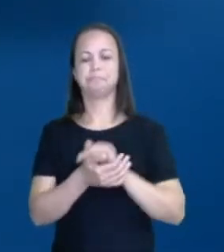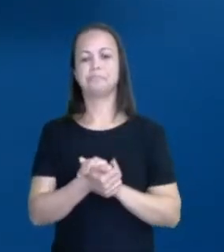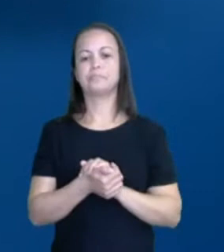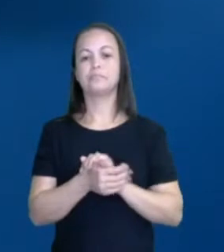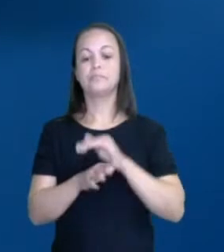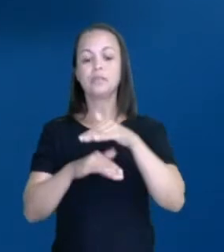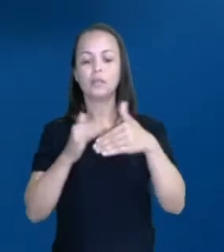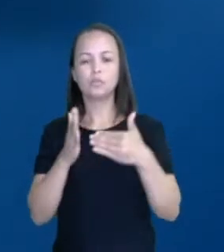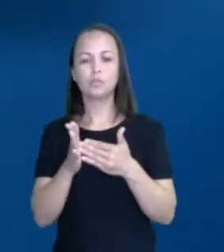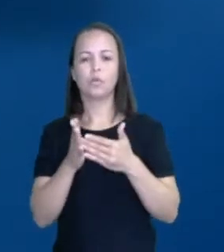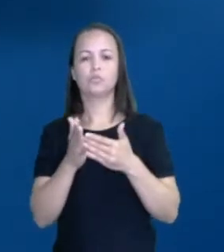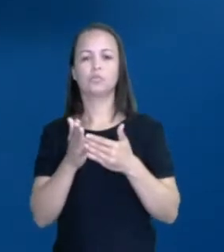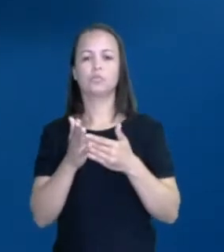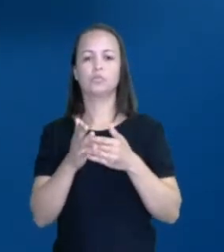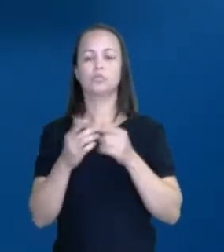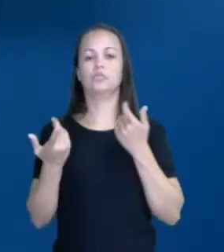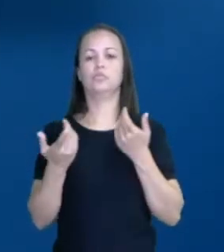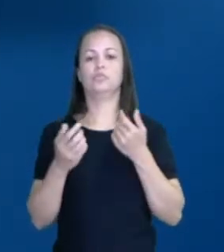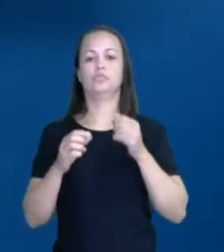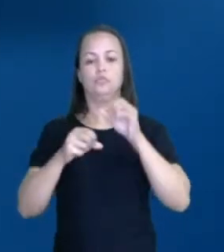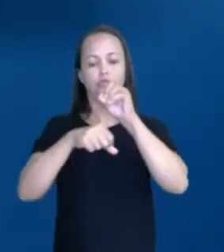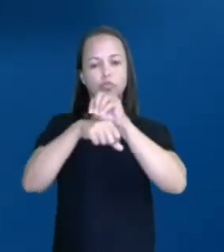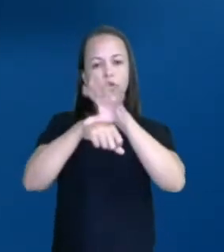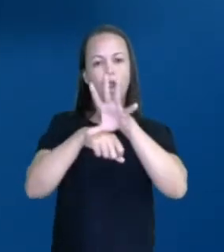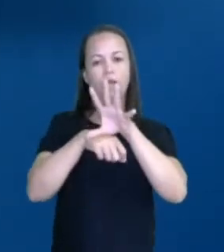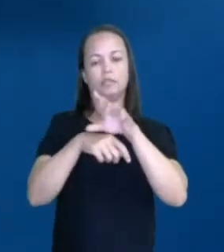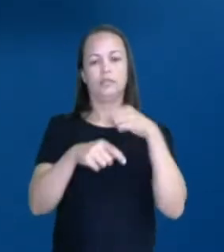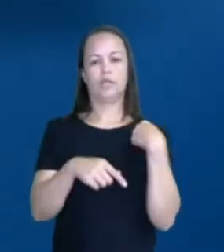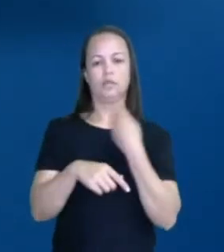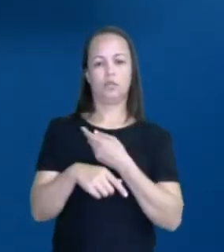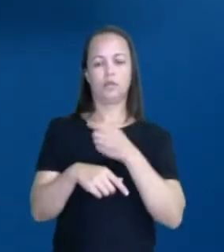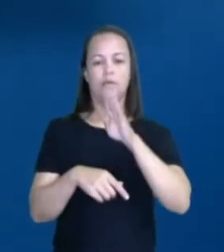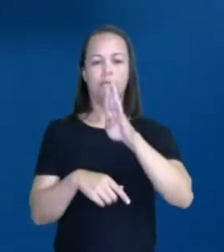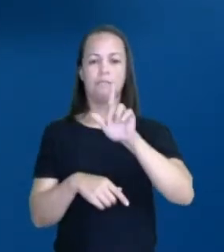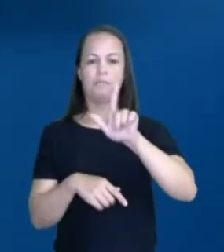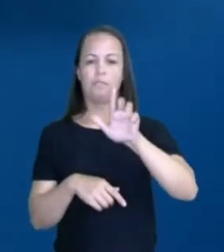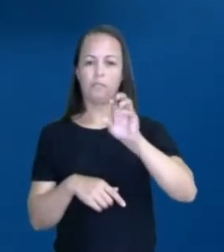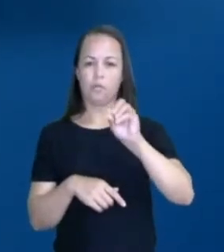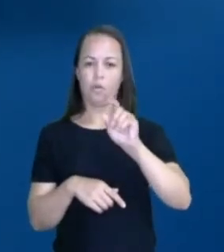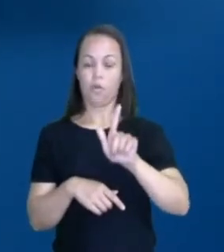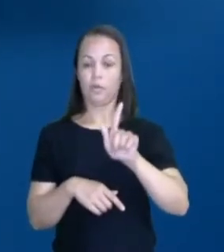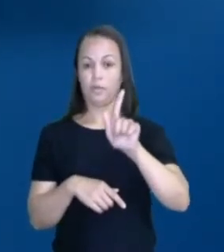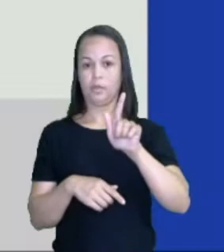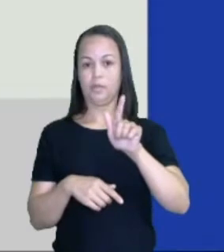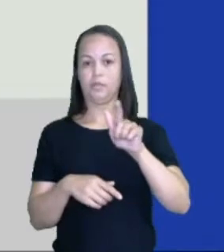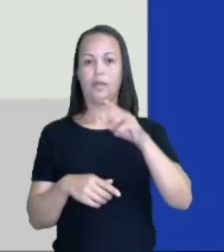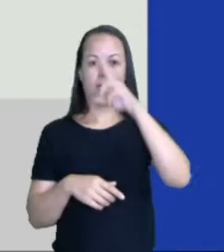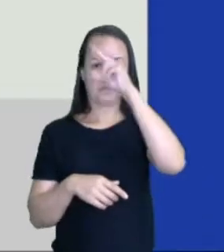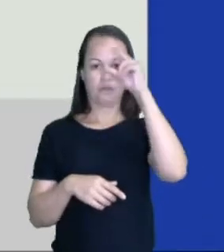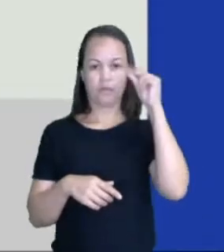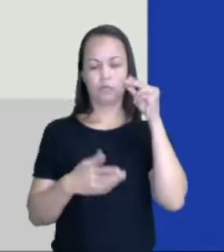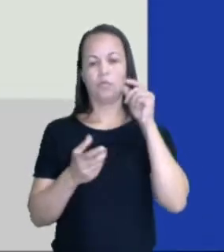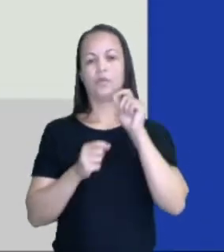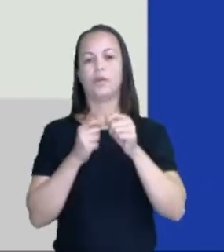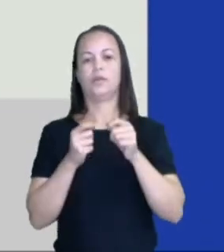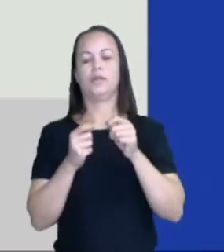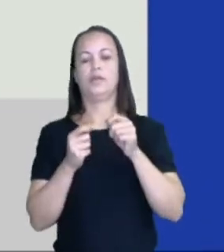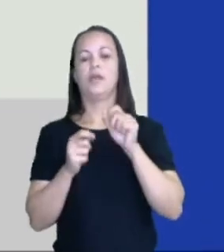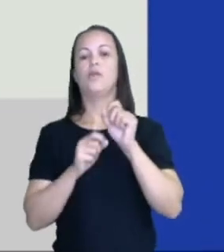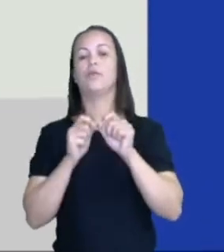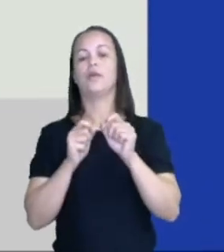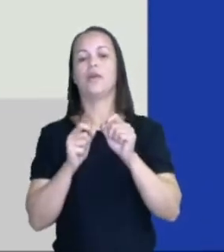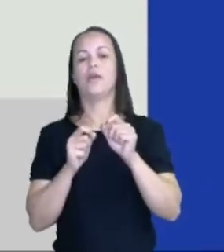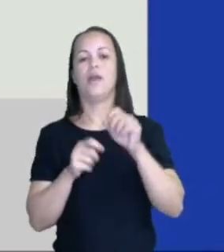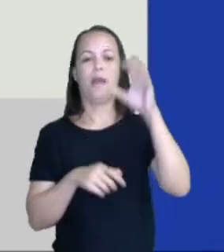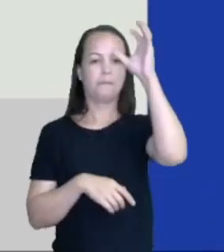slides das nossas aulas estão disponíveis no blog da Prefeitura, que é o blog Aprender para